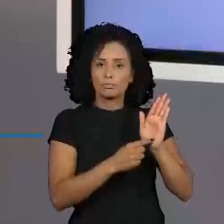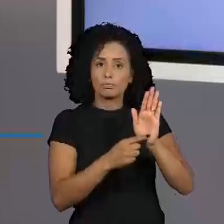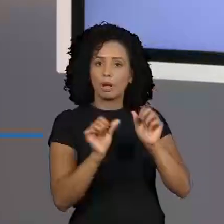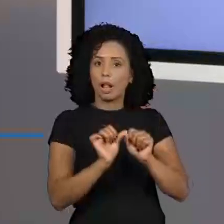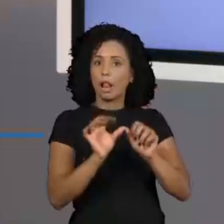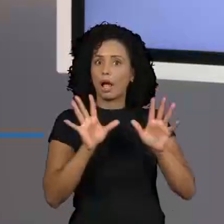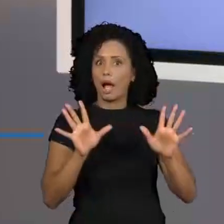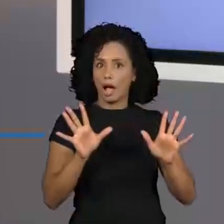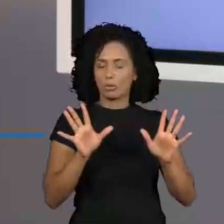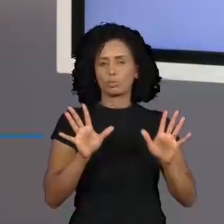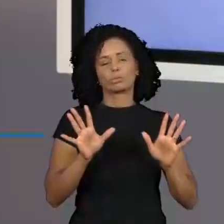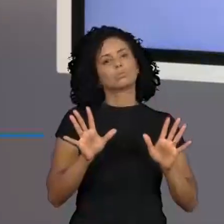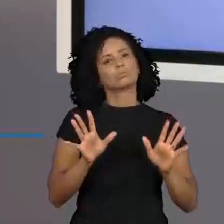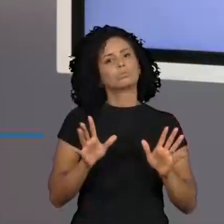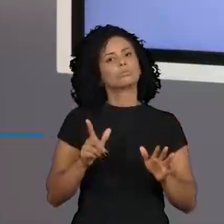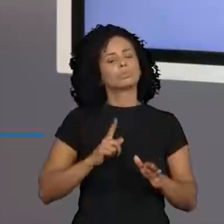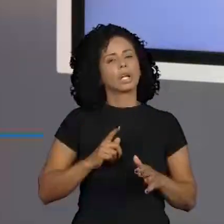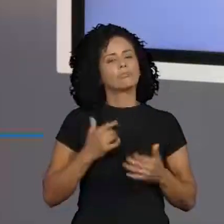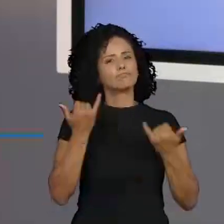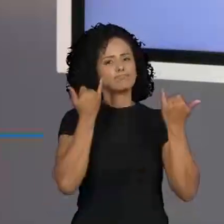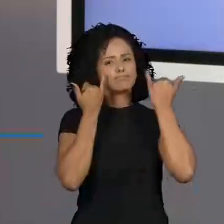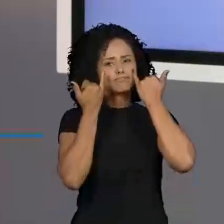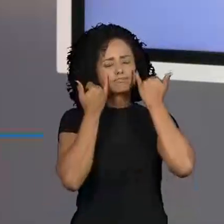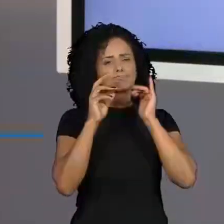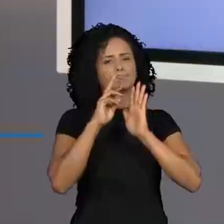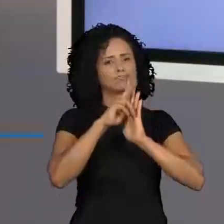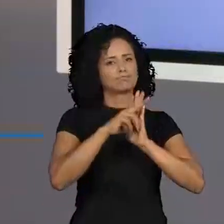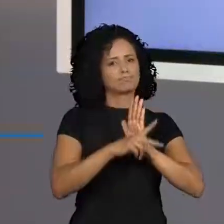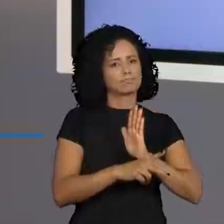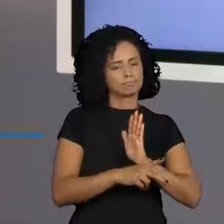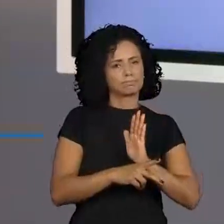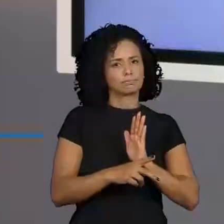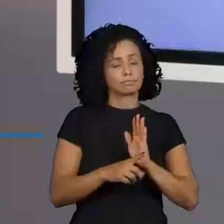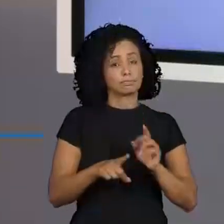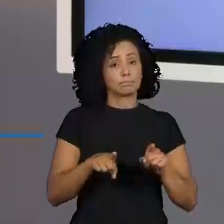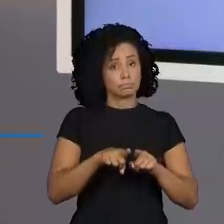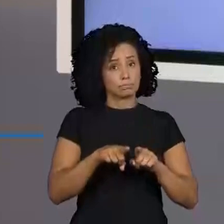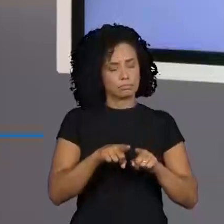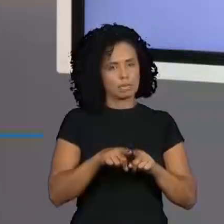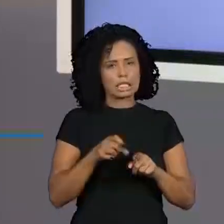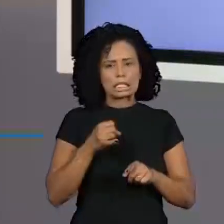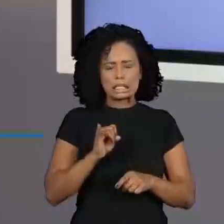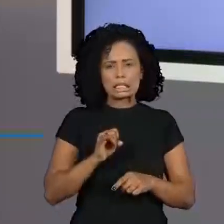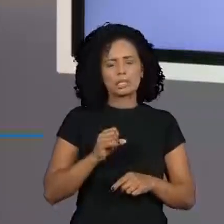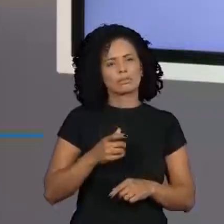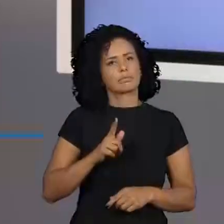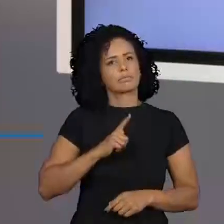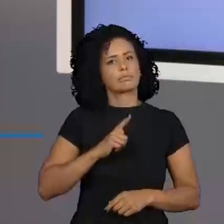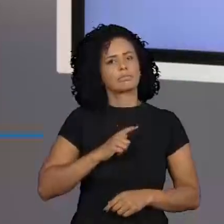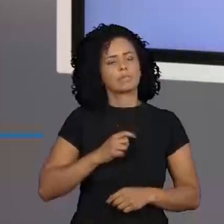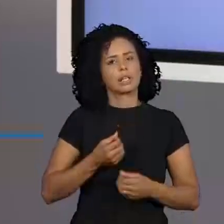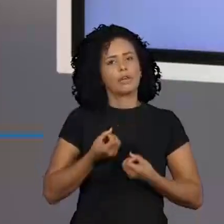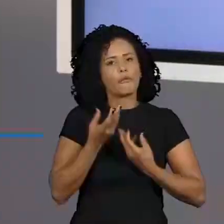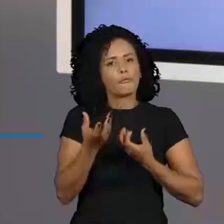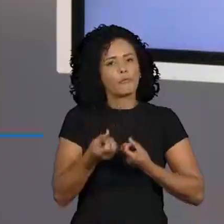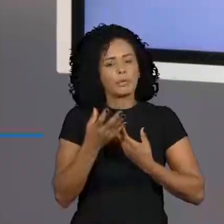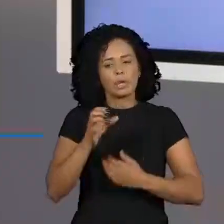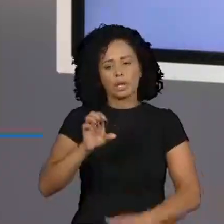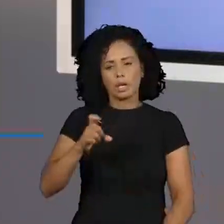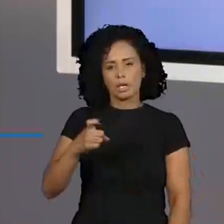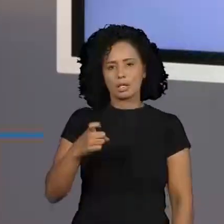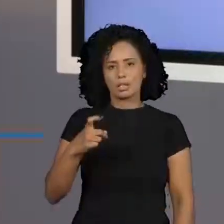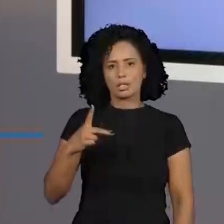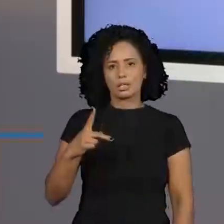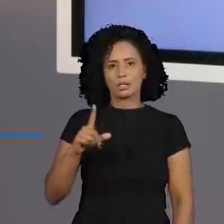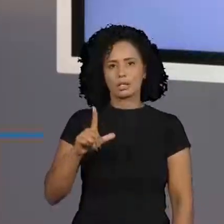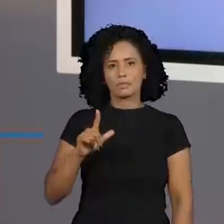várias informações e quando trata-se de informações explícitas é porque ela está muito clara no texto. O autor